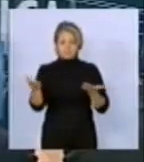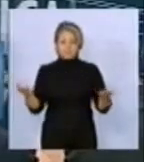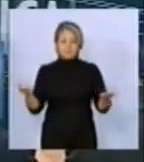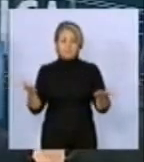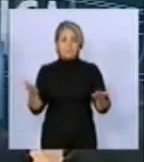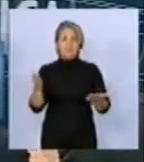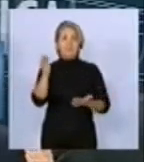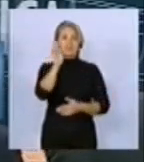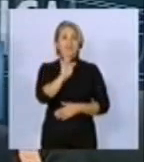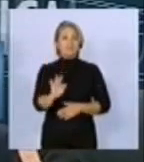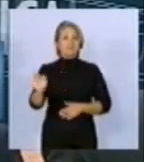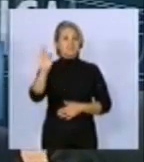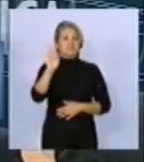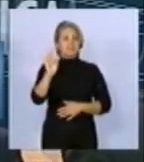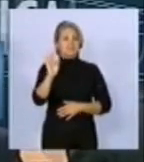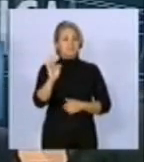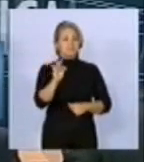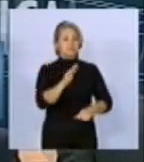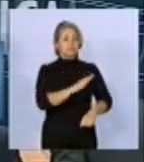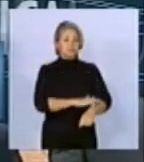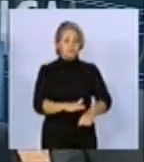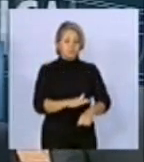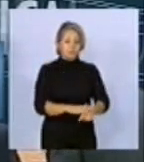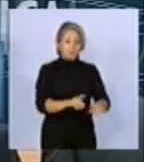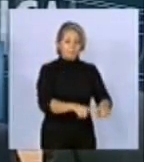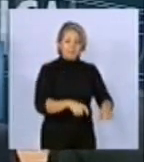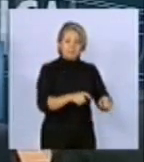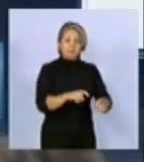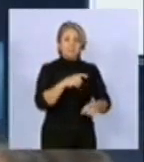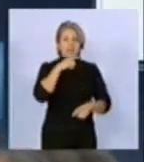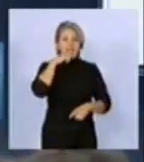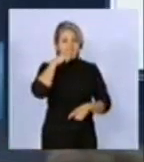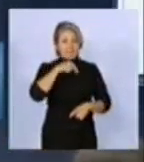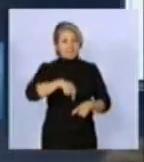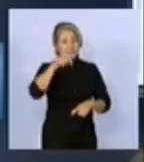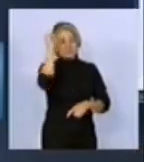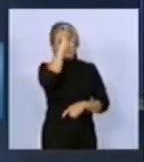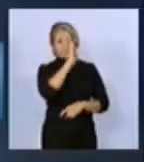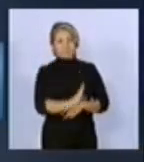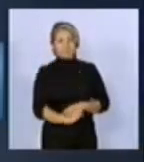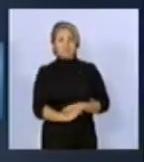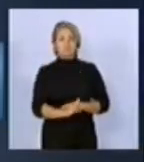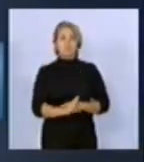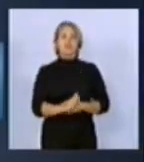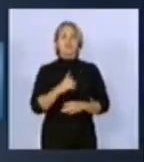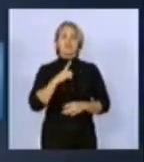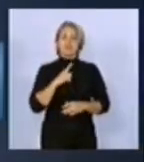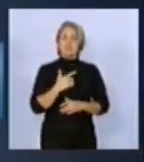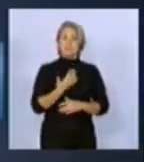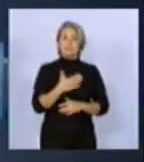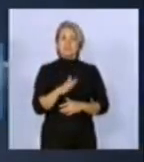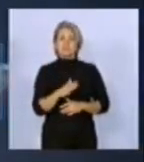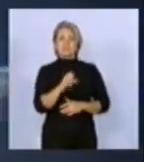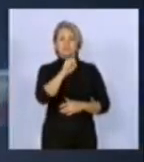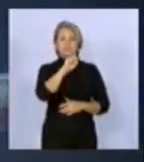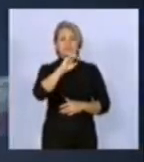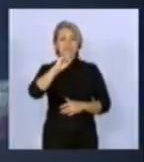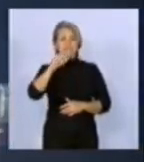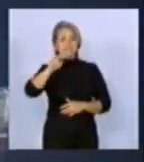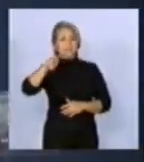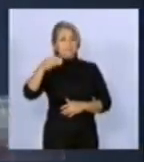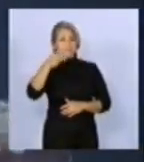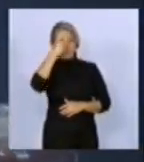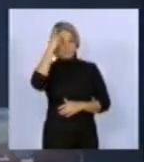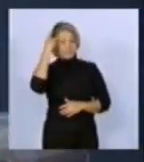a Federação dos Plantadores de Cana do Brasil feplana é uma entidade que conta com cerca de 80.000 produtores